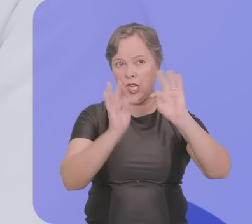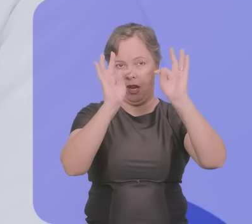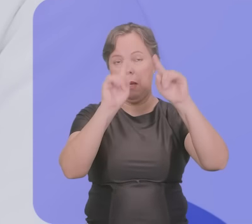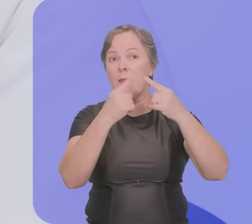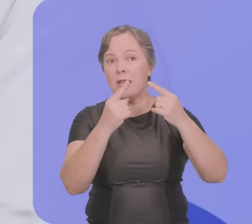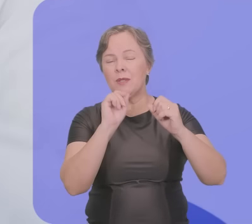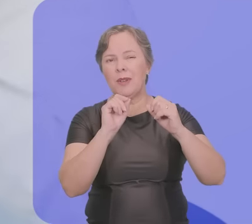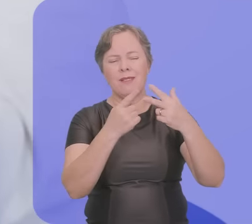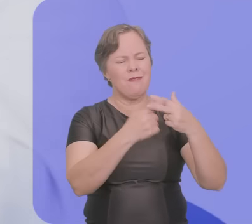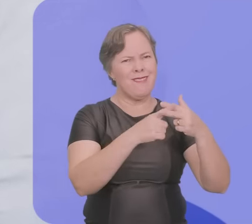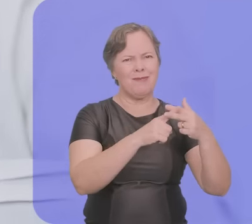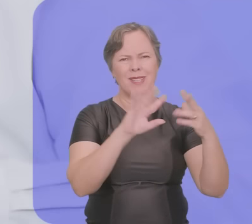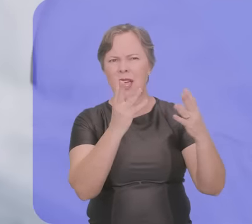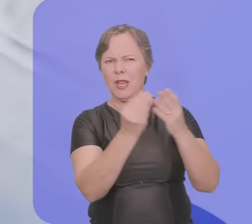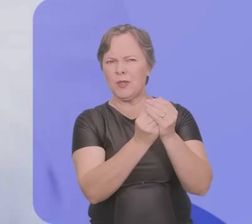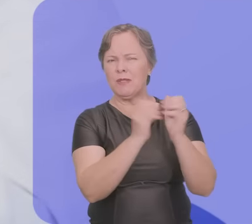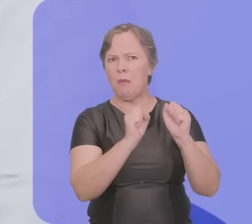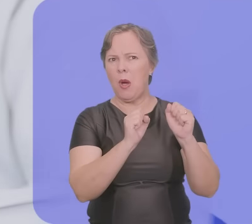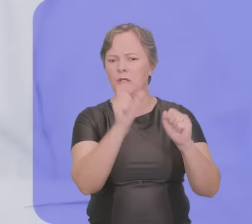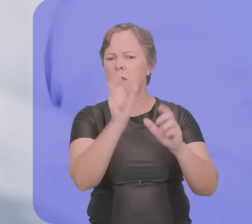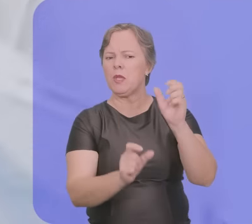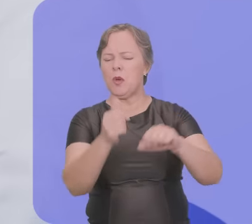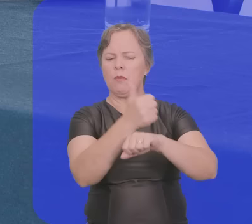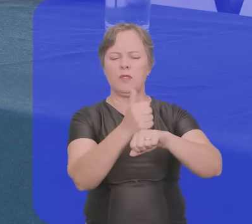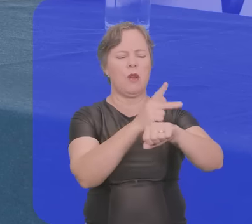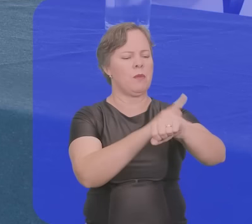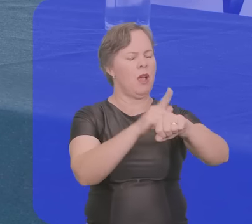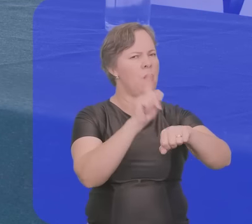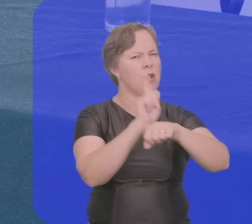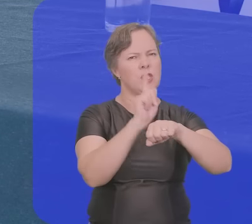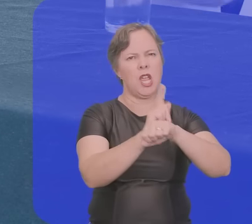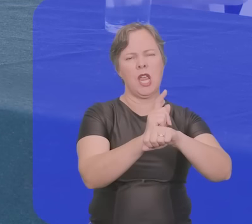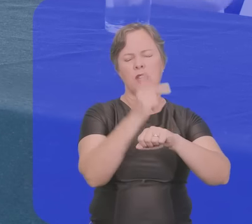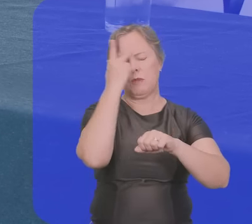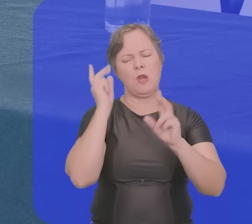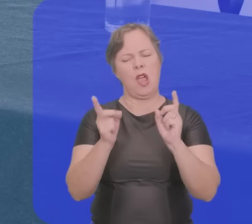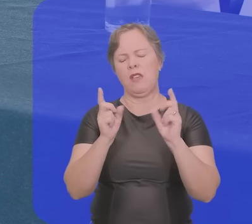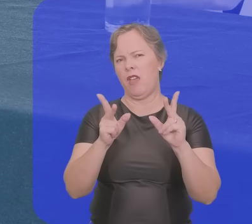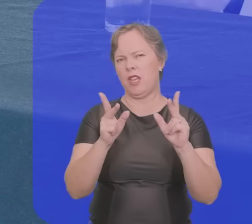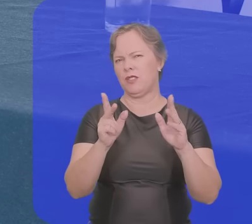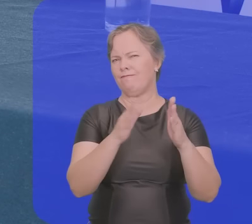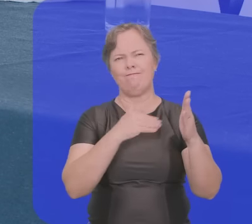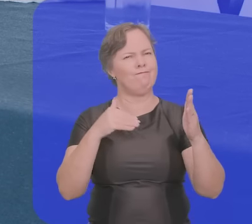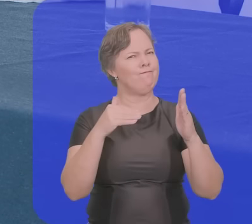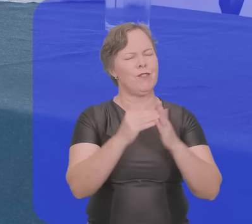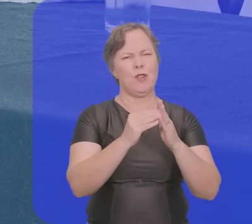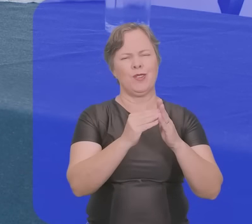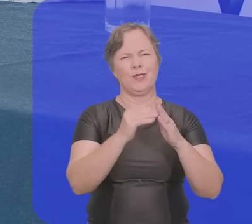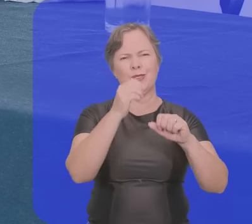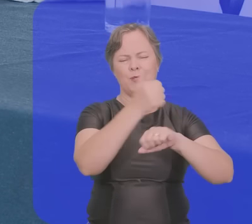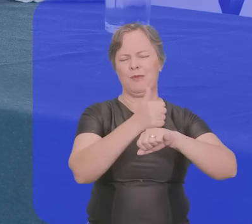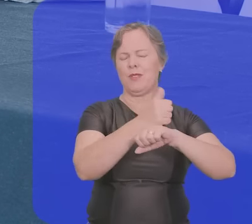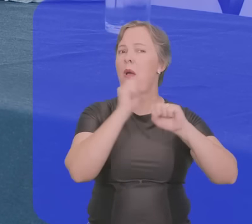né? Então, o pedagogo, o gerente, o vendedor, todos os profissionais, eles podem ter acesso a